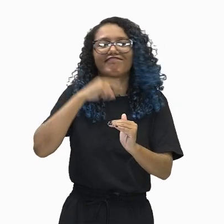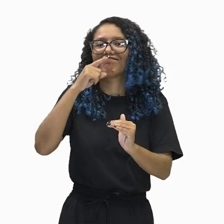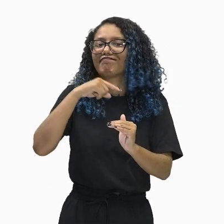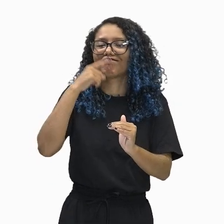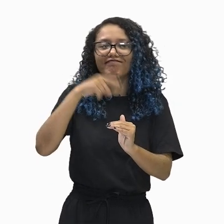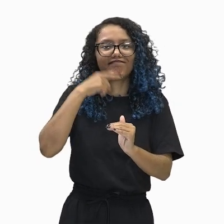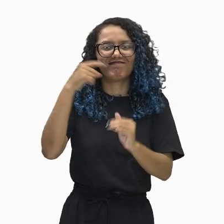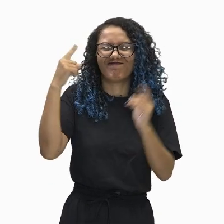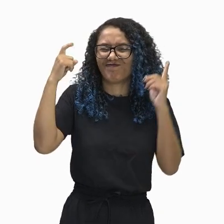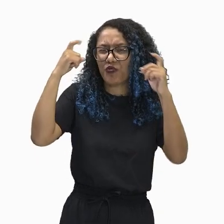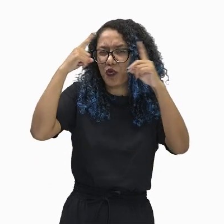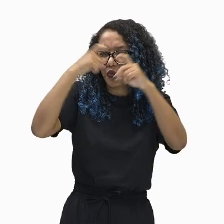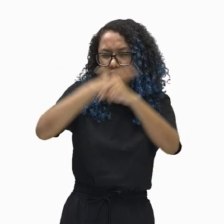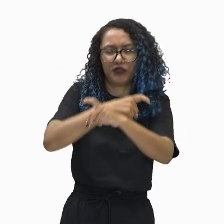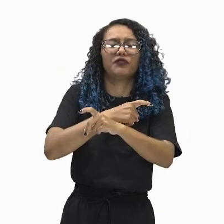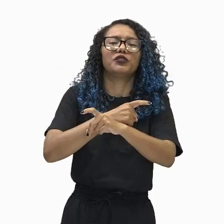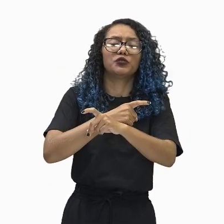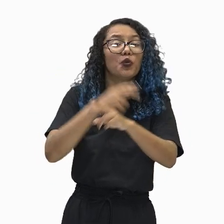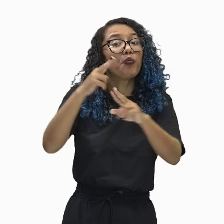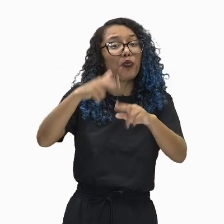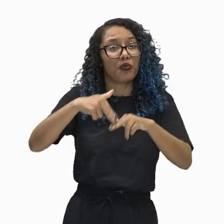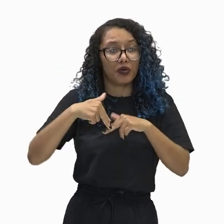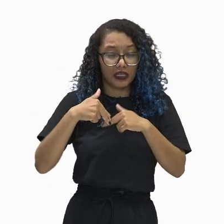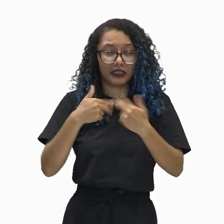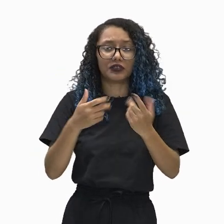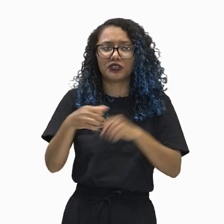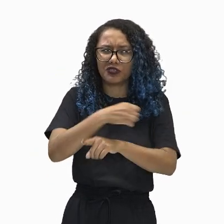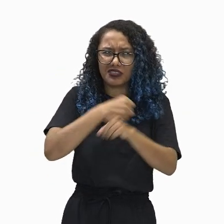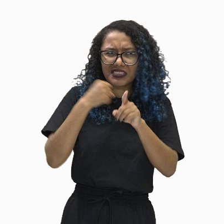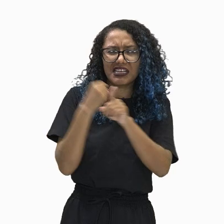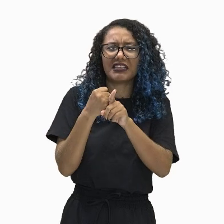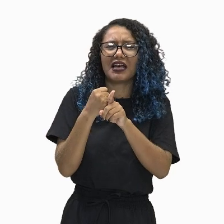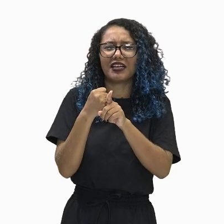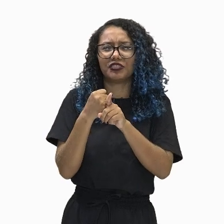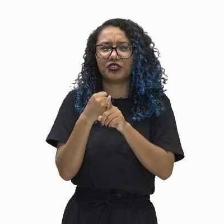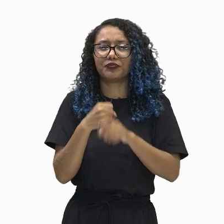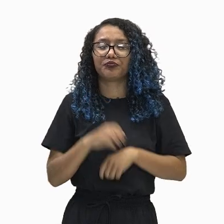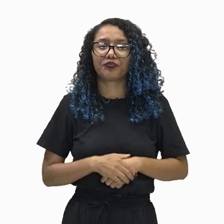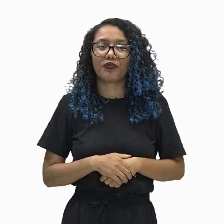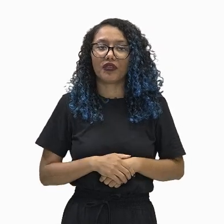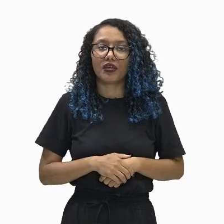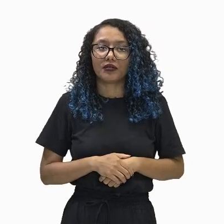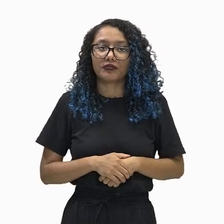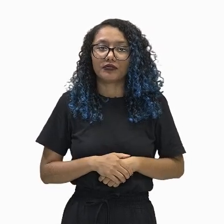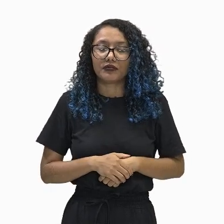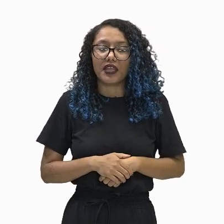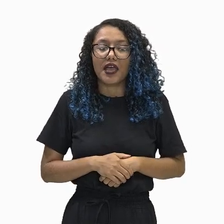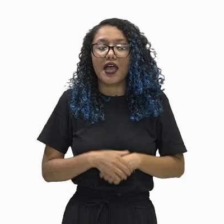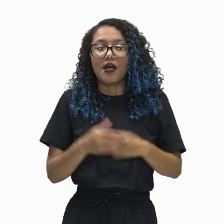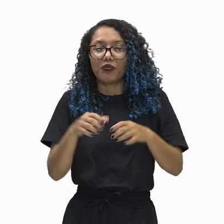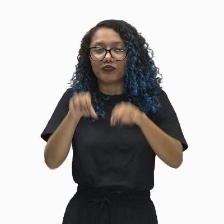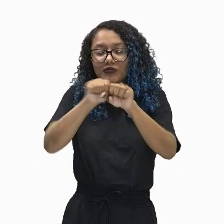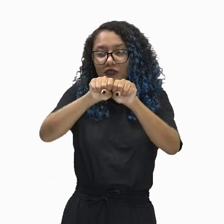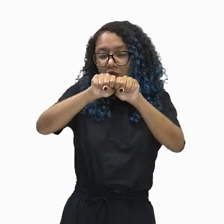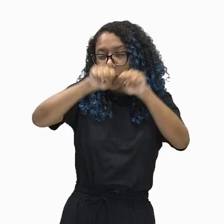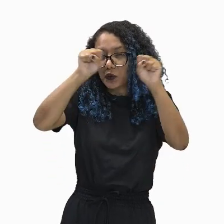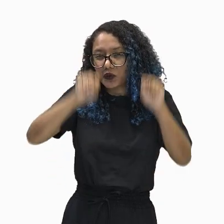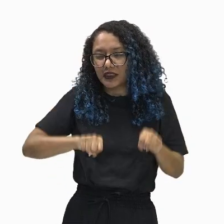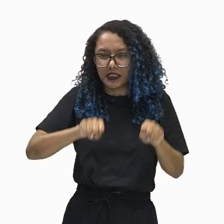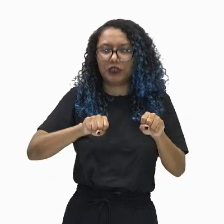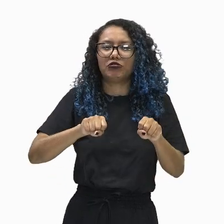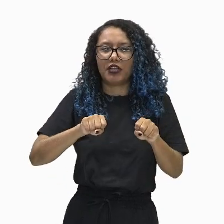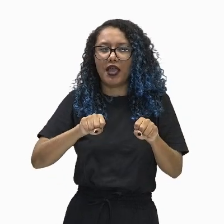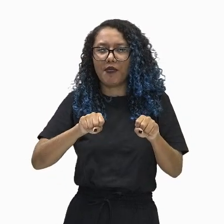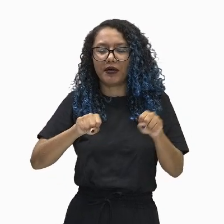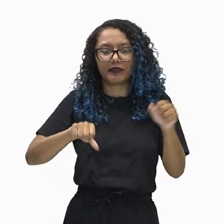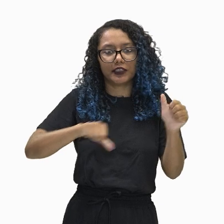isso a gente fala que era uma sociedade estratificada com quase que inexistência da modificação das suas